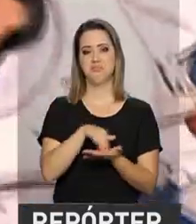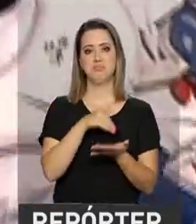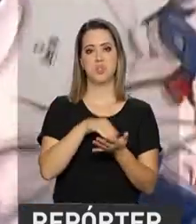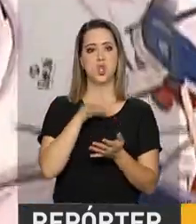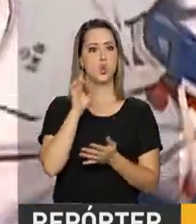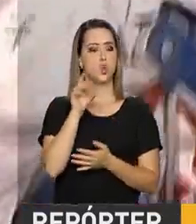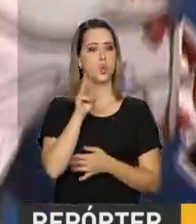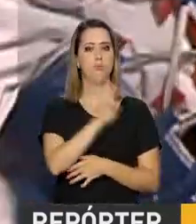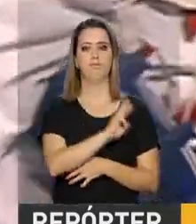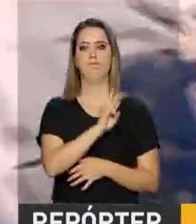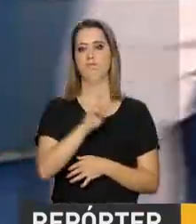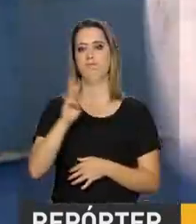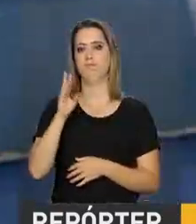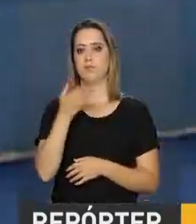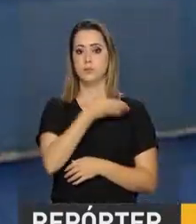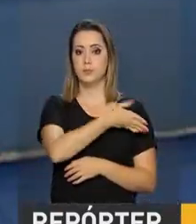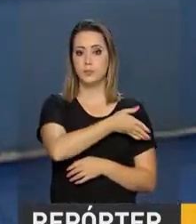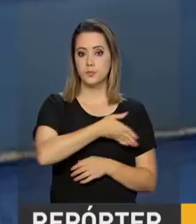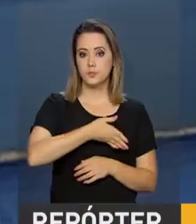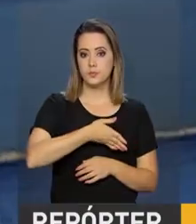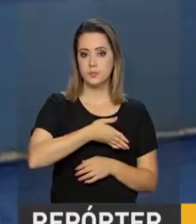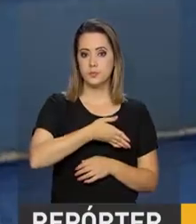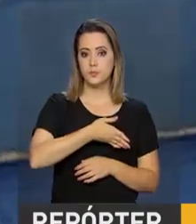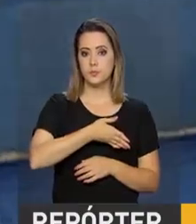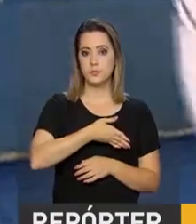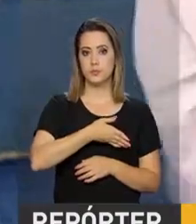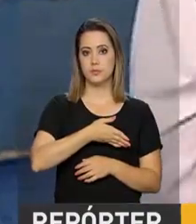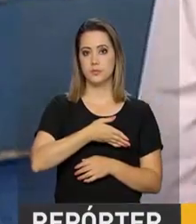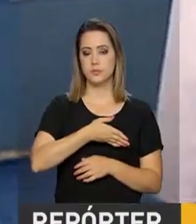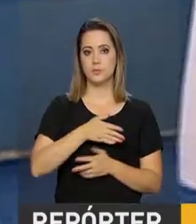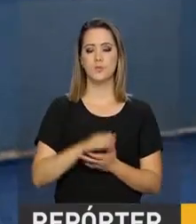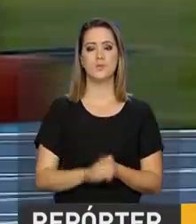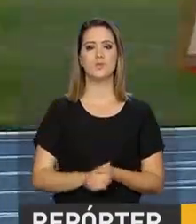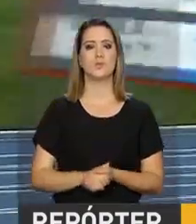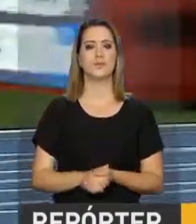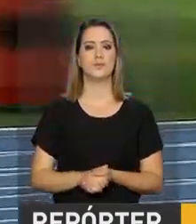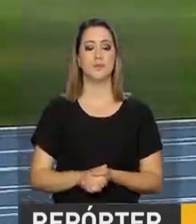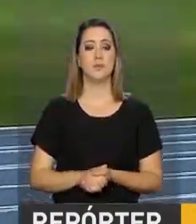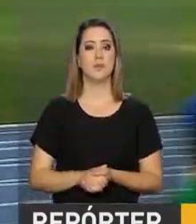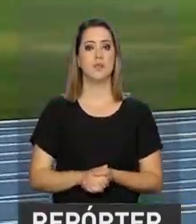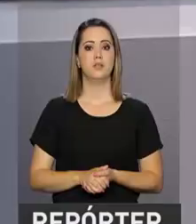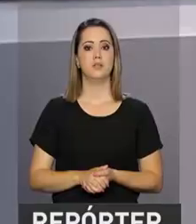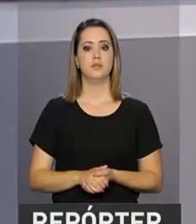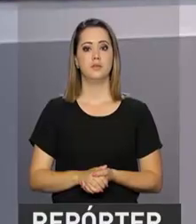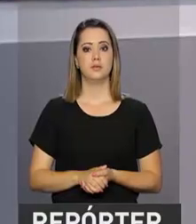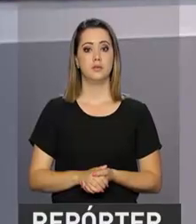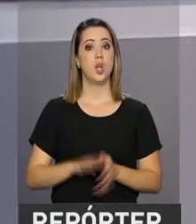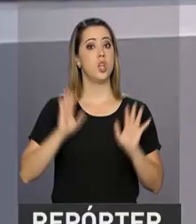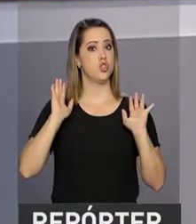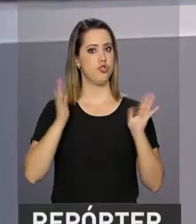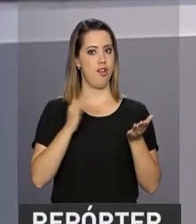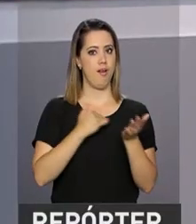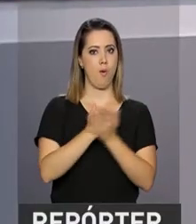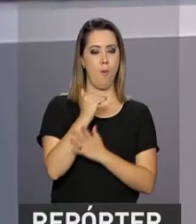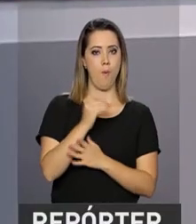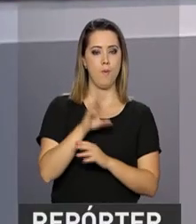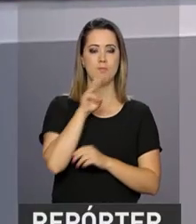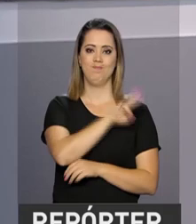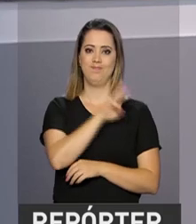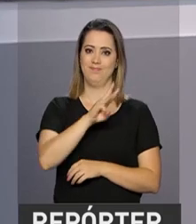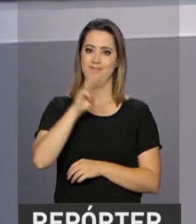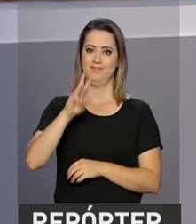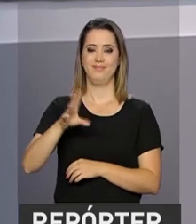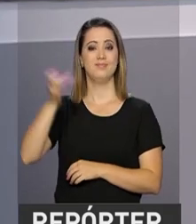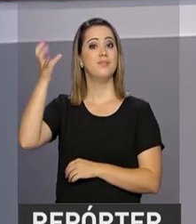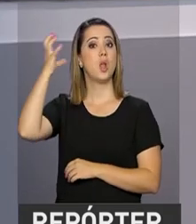feitas exclusivamente pela internet no site do Ministério do Esporte e já está no ar o site da rede